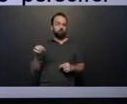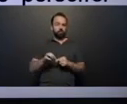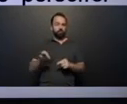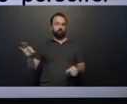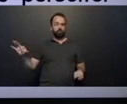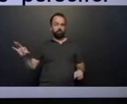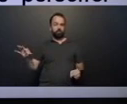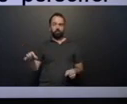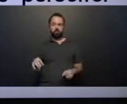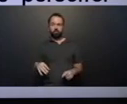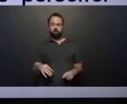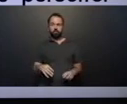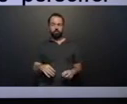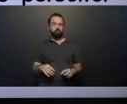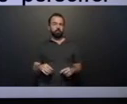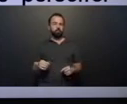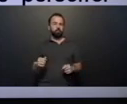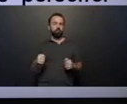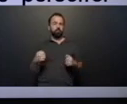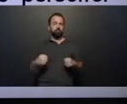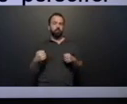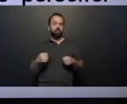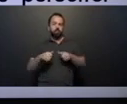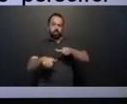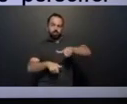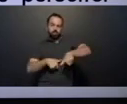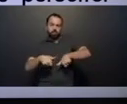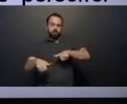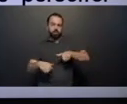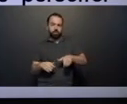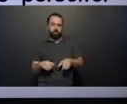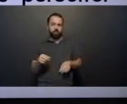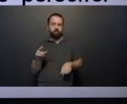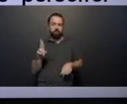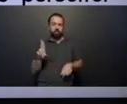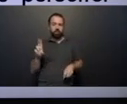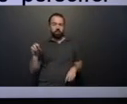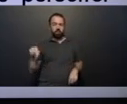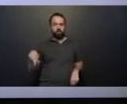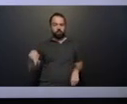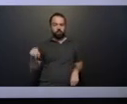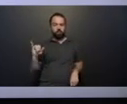metro e aqui metro também. Então, 10 quilômetros, 10.000 metros.